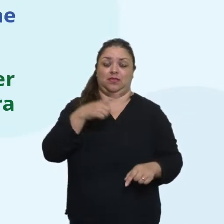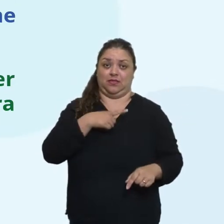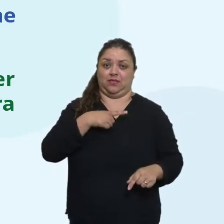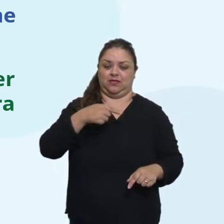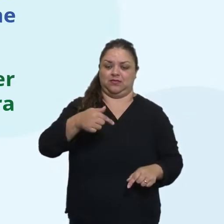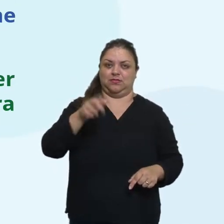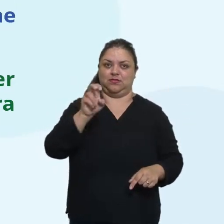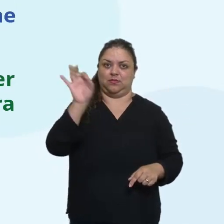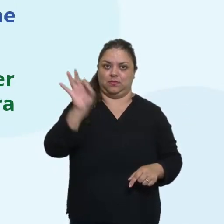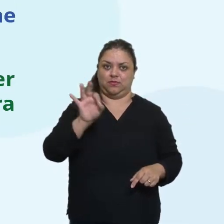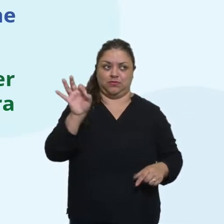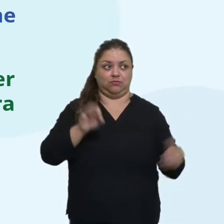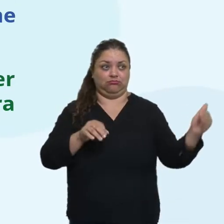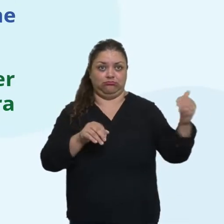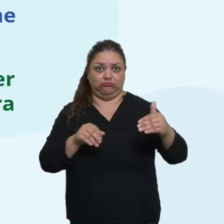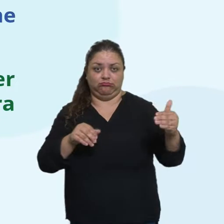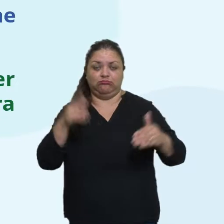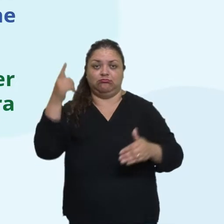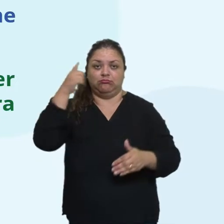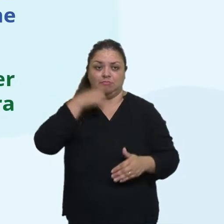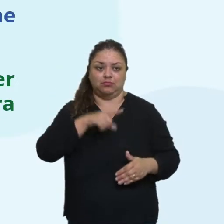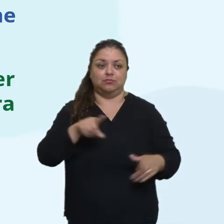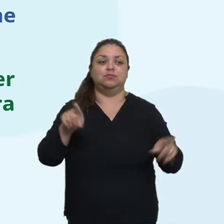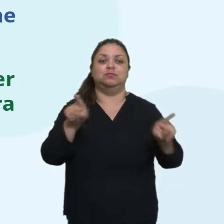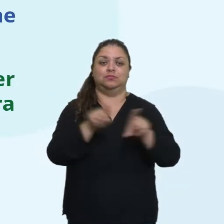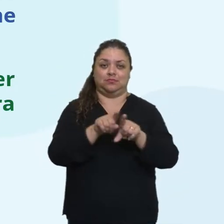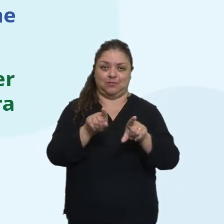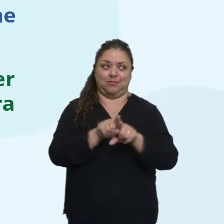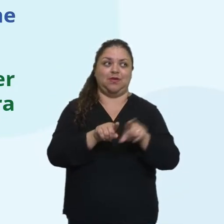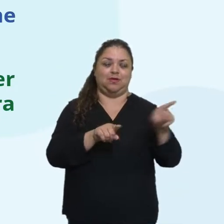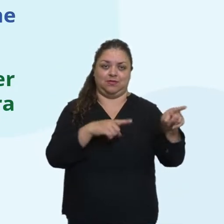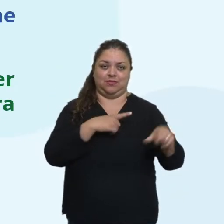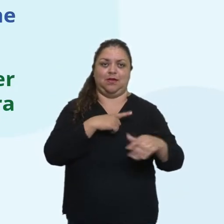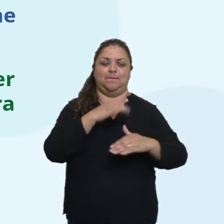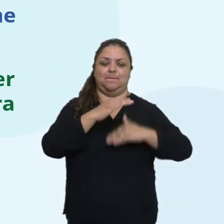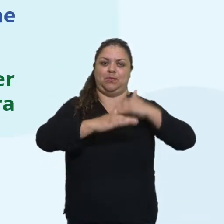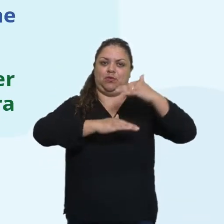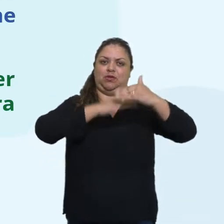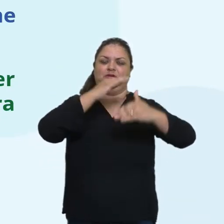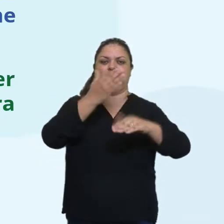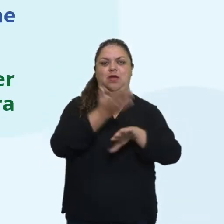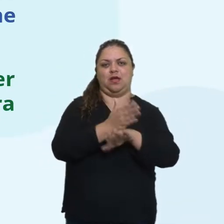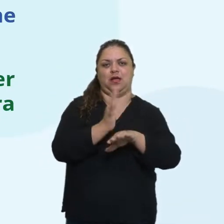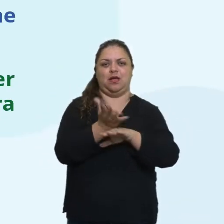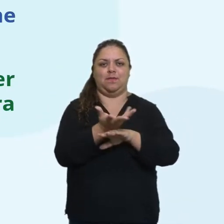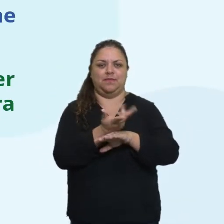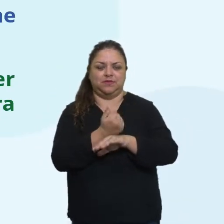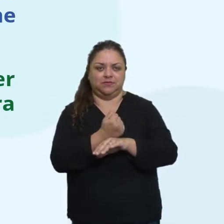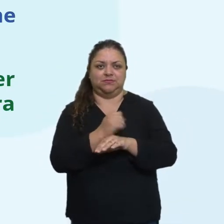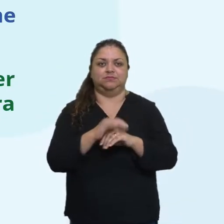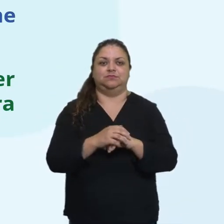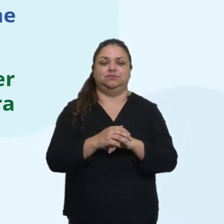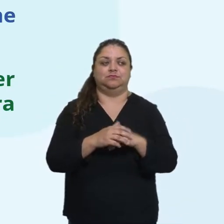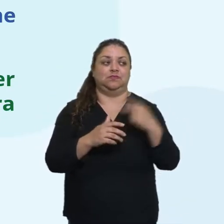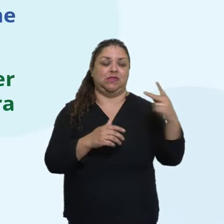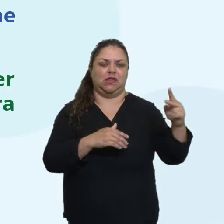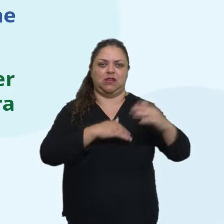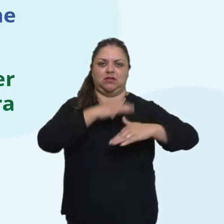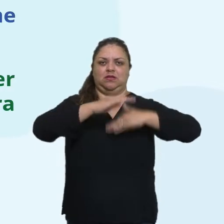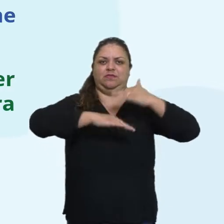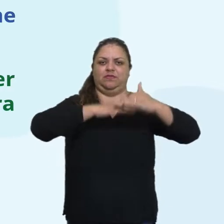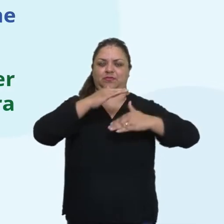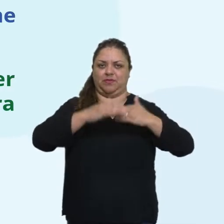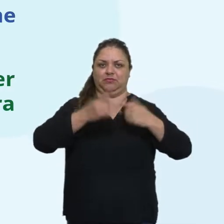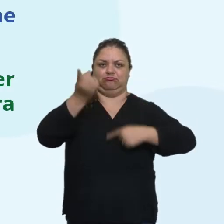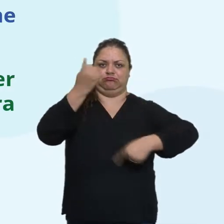aprovação é claro que por exemplo vou ele também tem progressão de habilidades ou seja o seu desenvolvimento tanto do